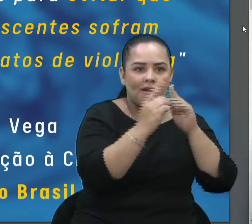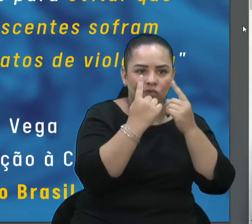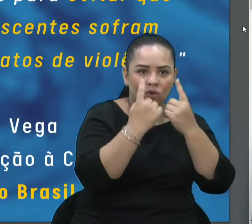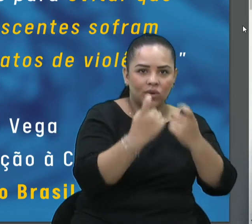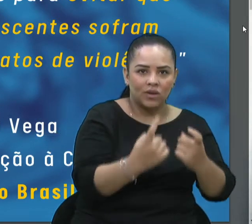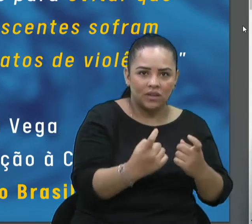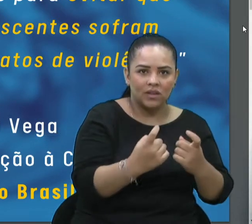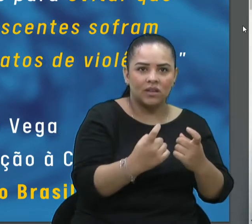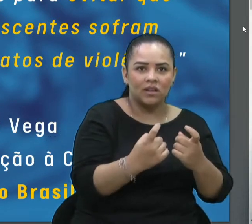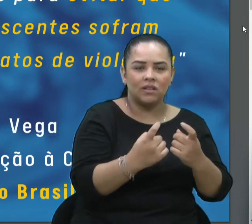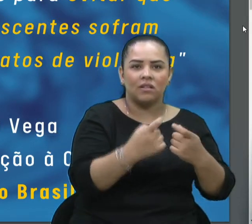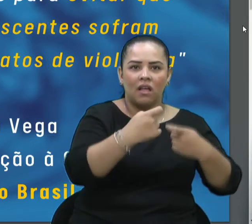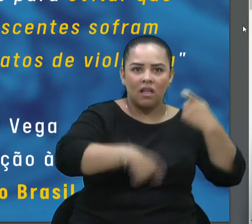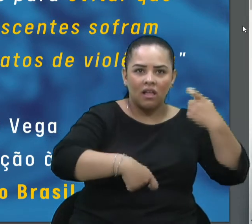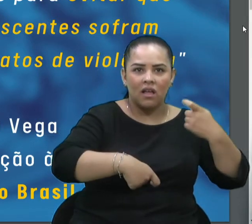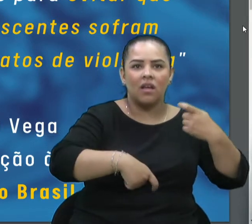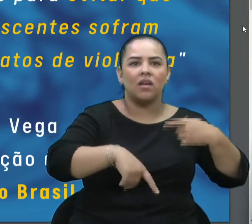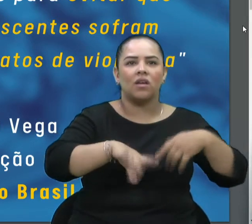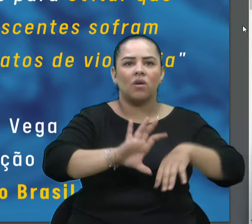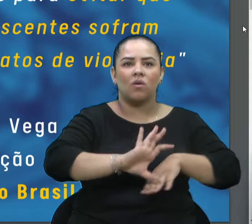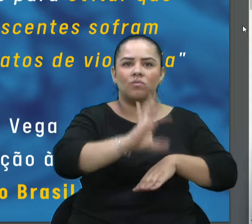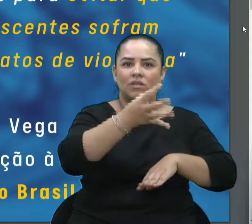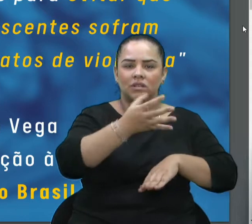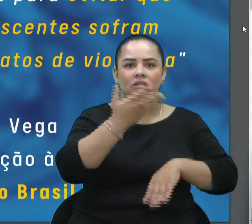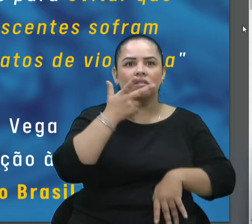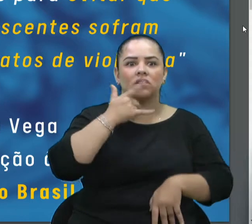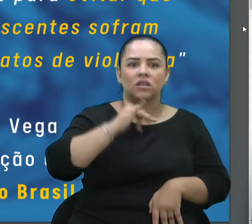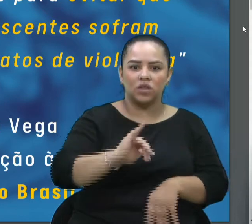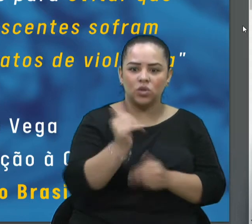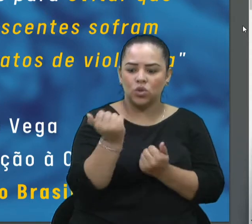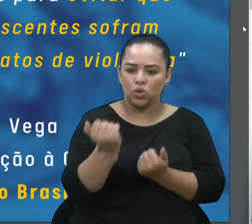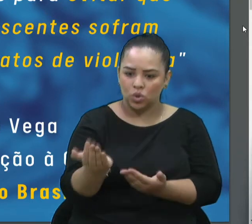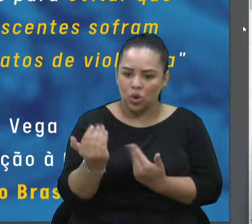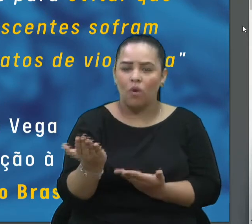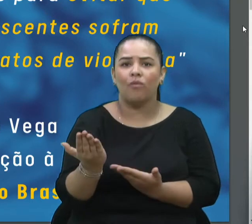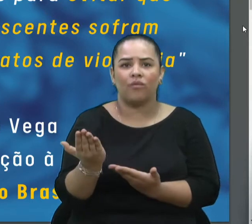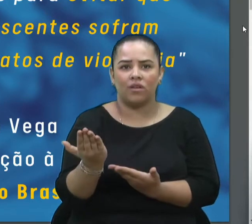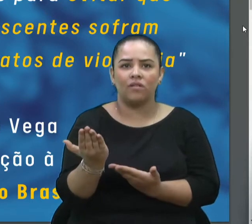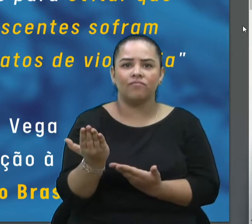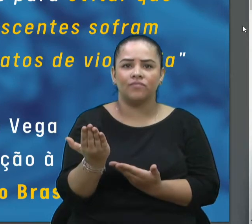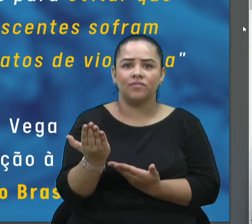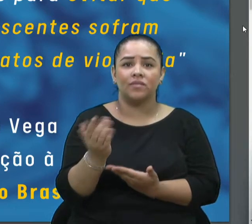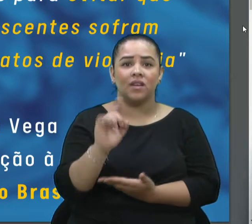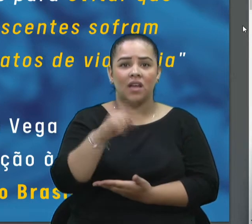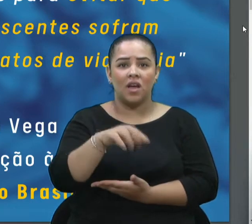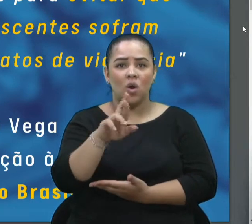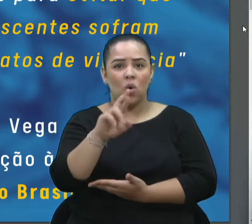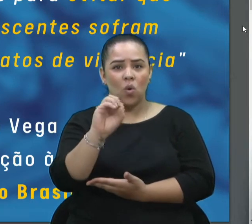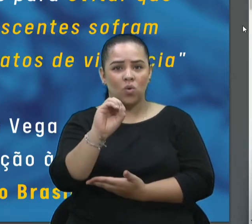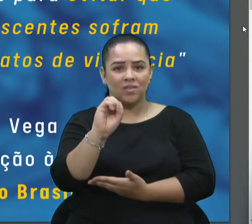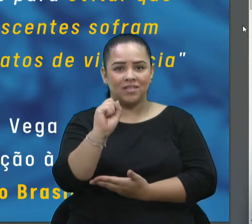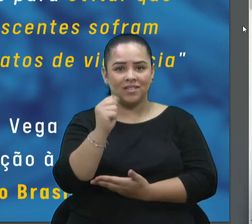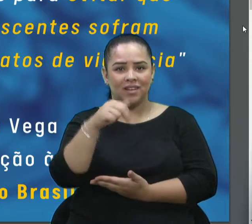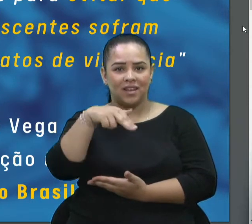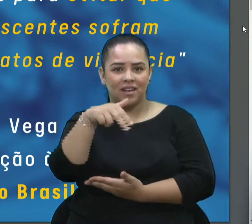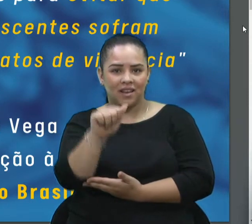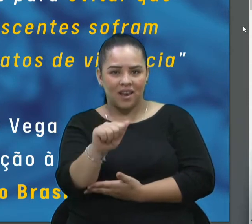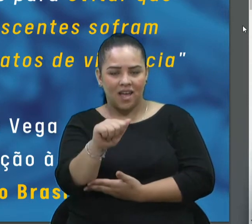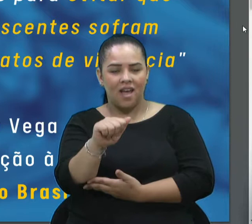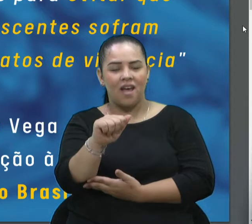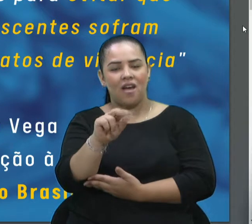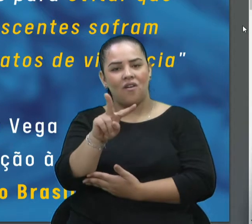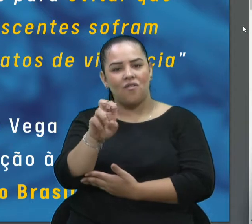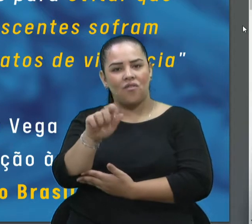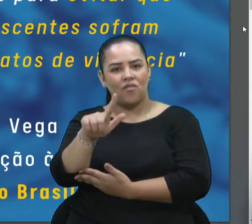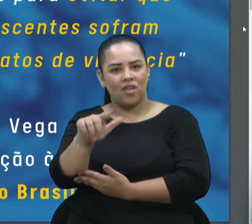os abusos contra as nossas crianças e adolescentes. Isso é um registro que a Rosane Veiga, chefe da proteção e a criança